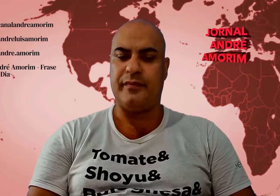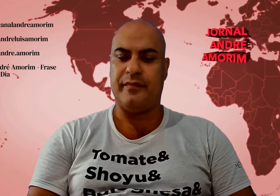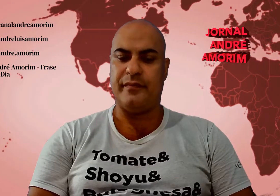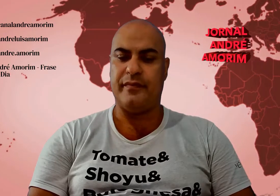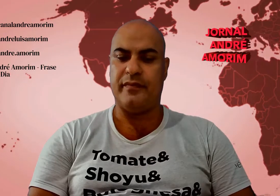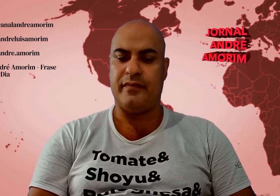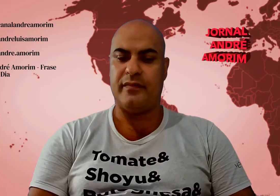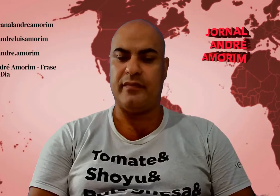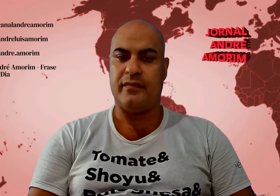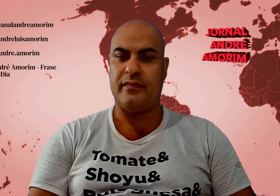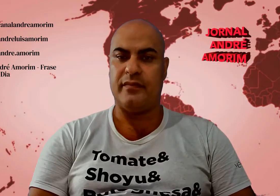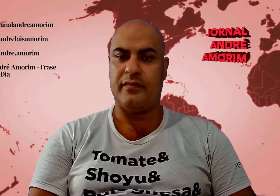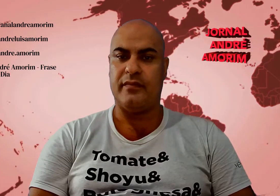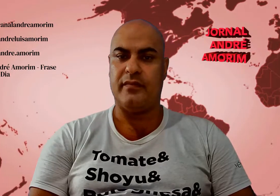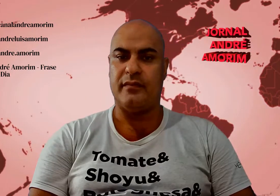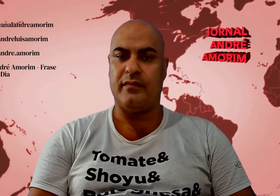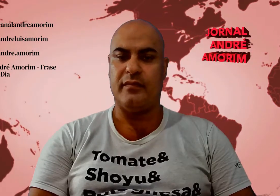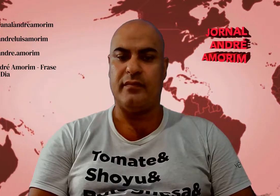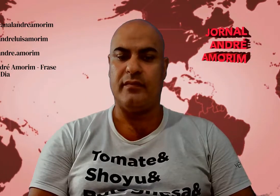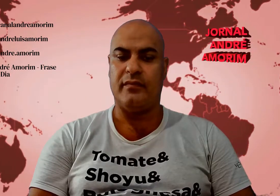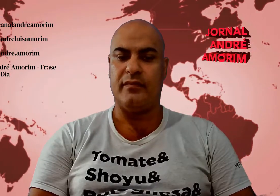conteúdo.